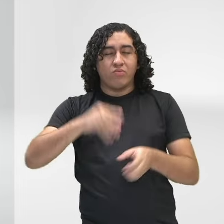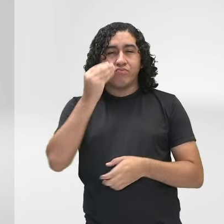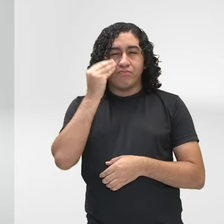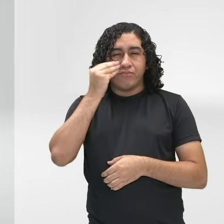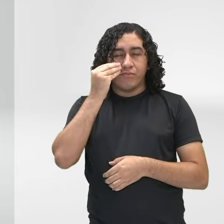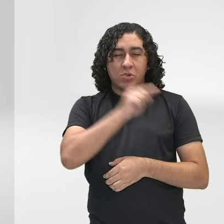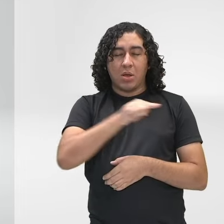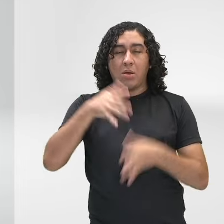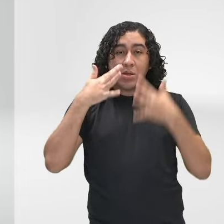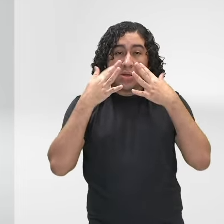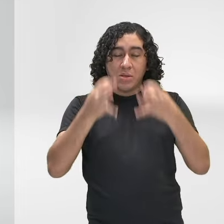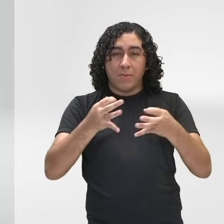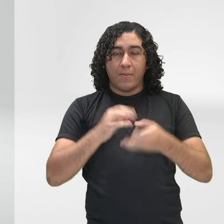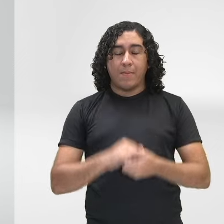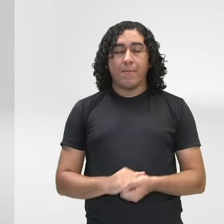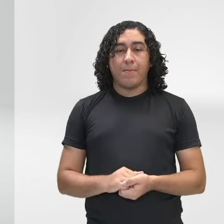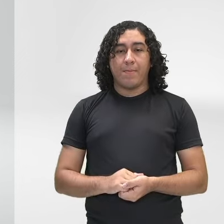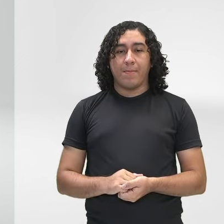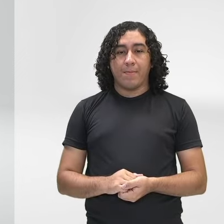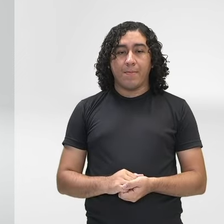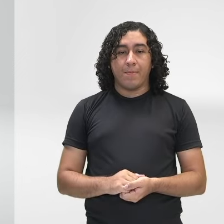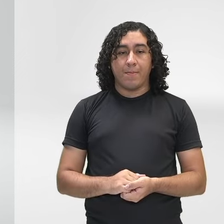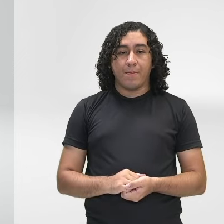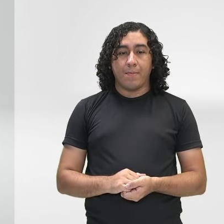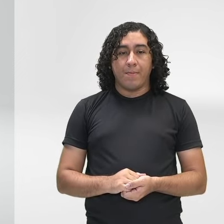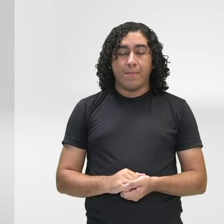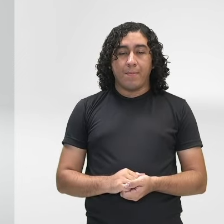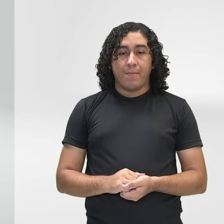uma olhada com atenção. Olha no segundo, dê uma olhada.